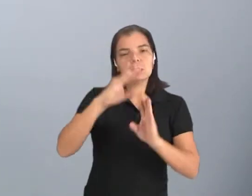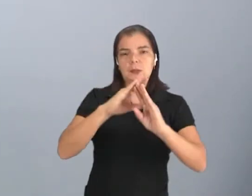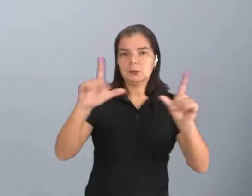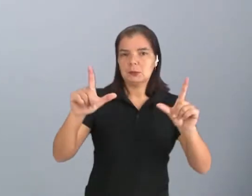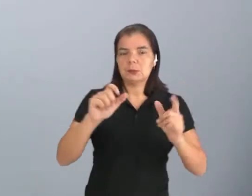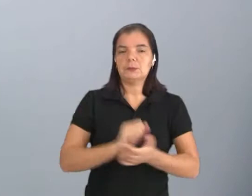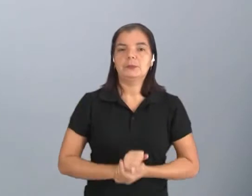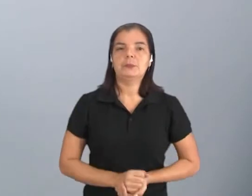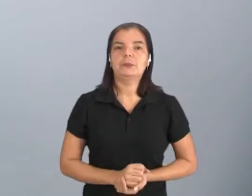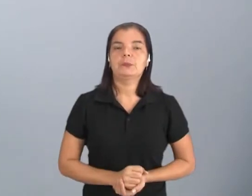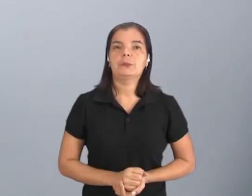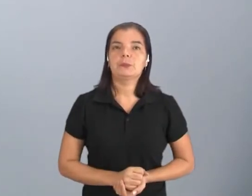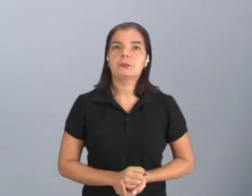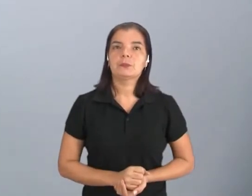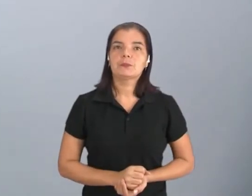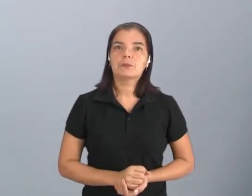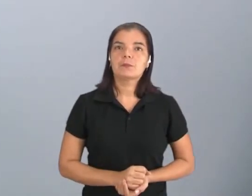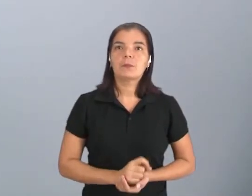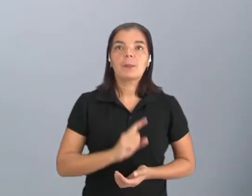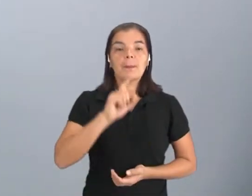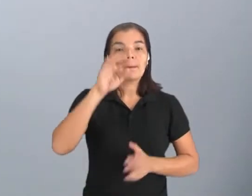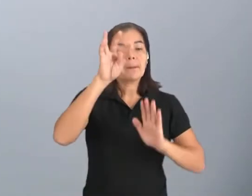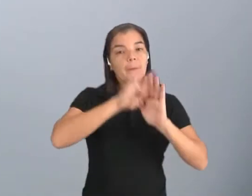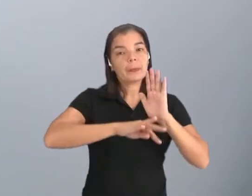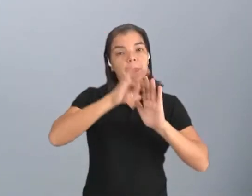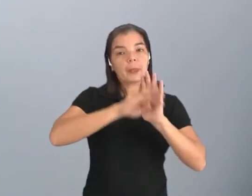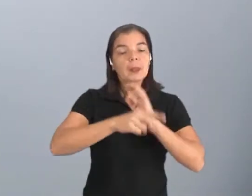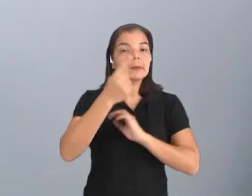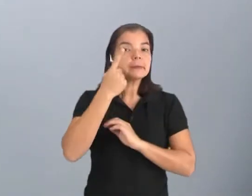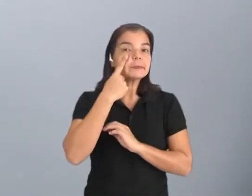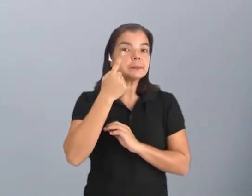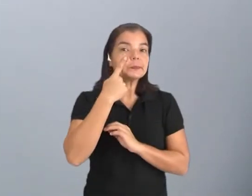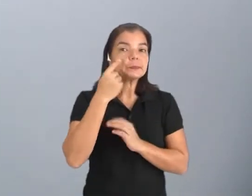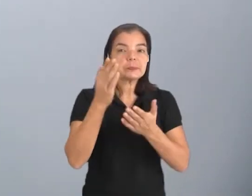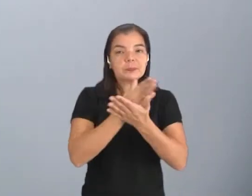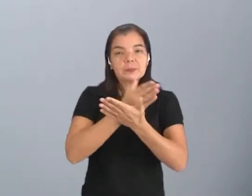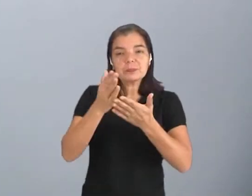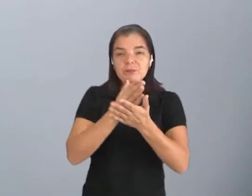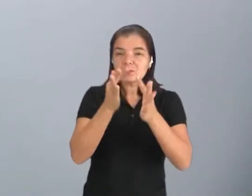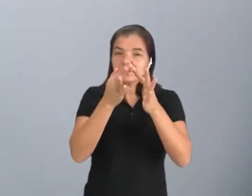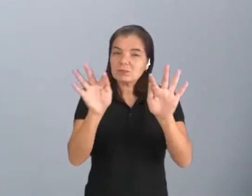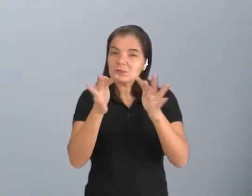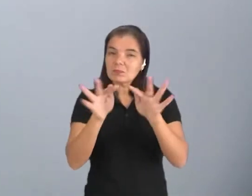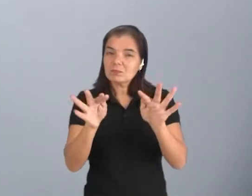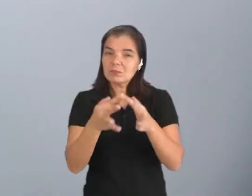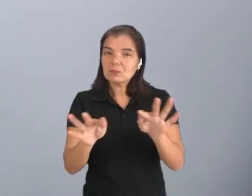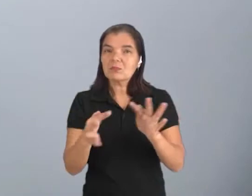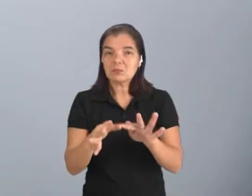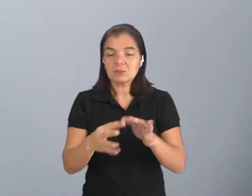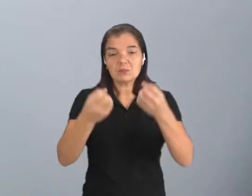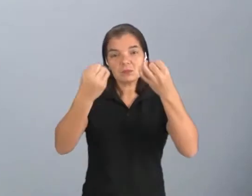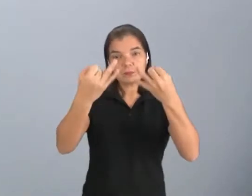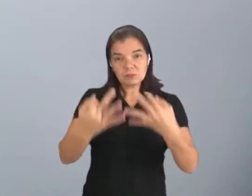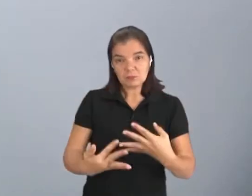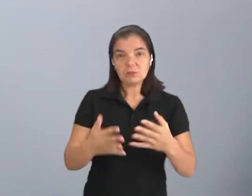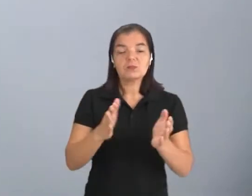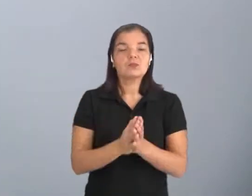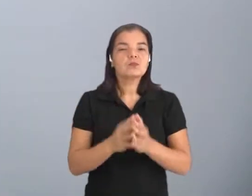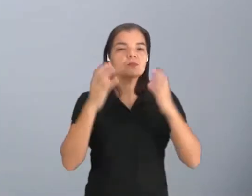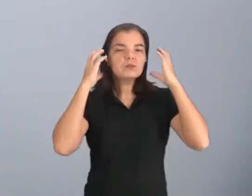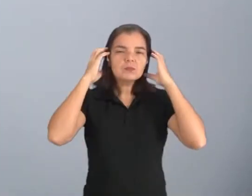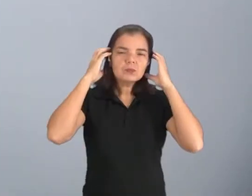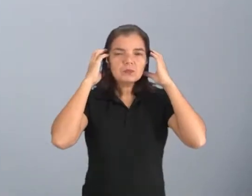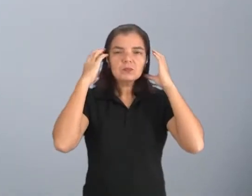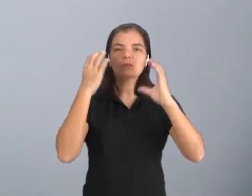clara. No próximo texto, nós vamos encontrar alguns fragmentos, tá? Falando sobre ouvir música, que eu